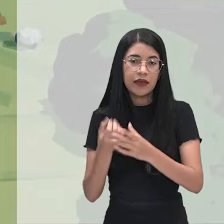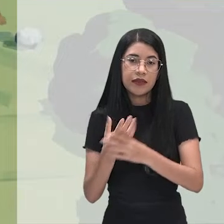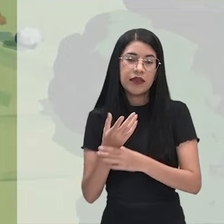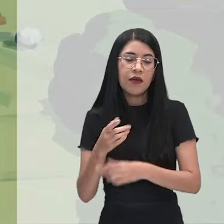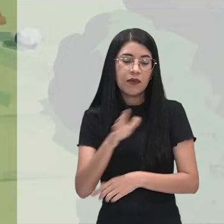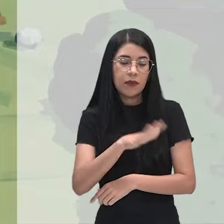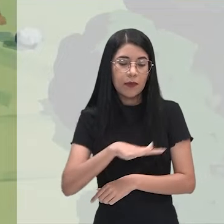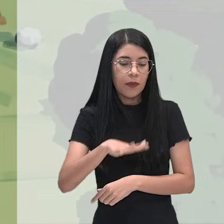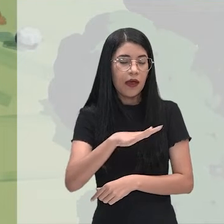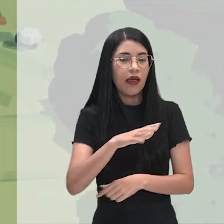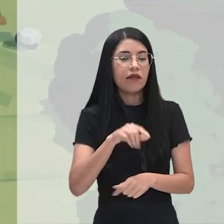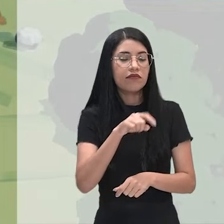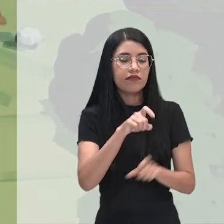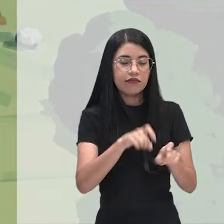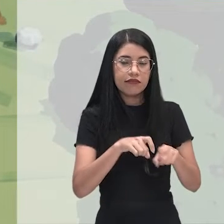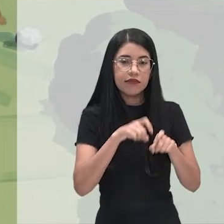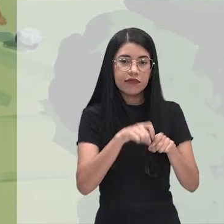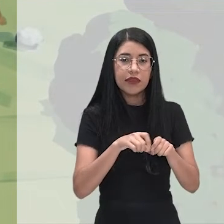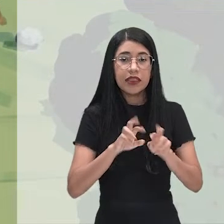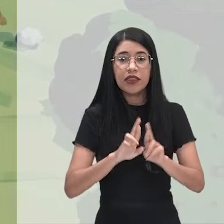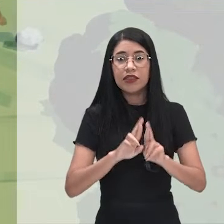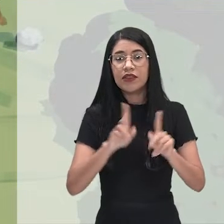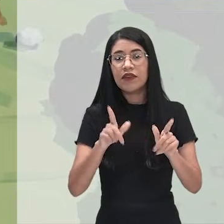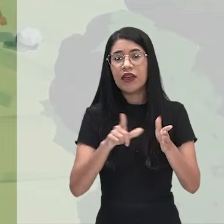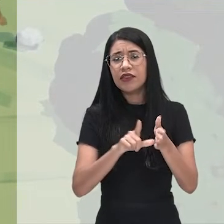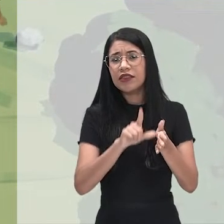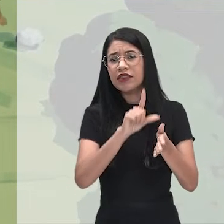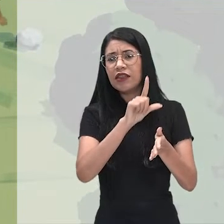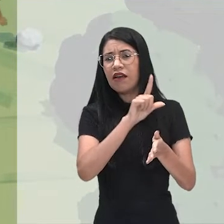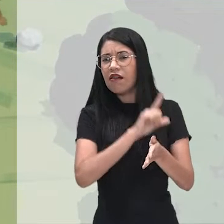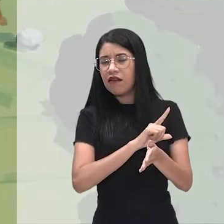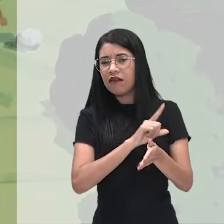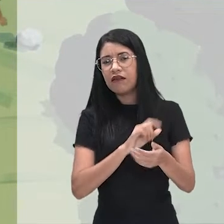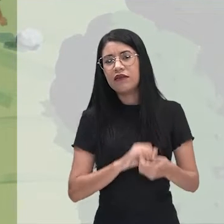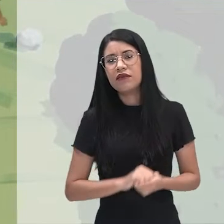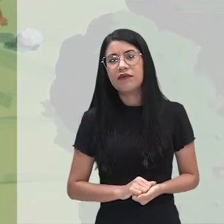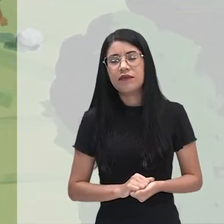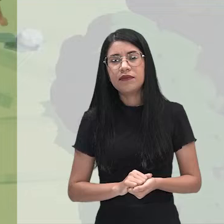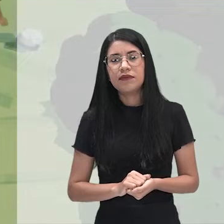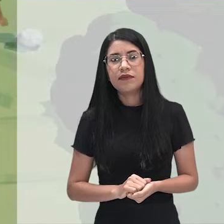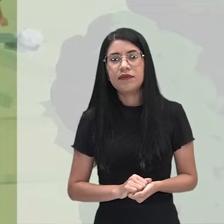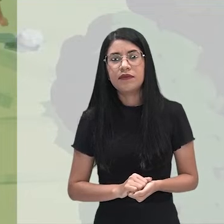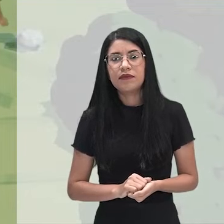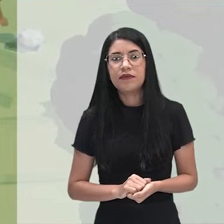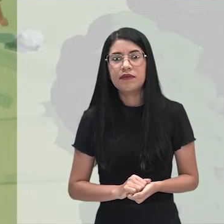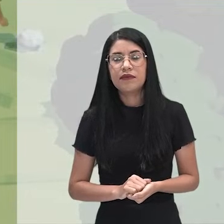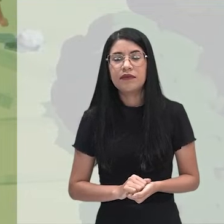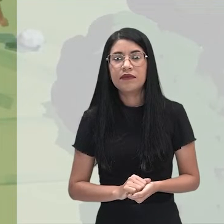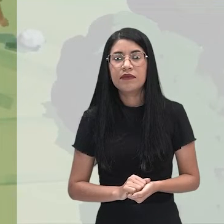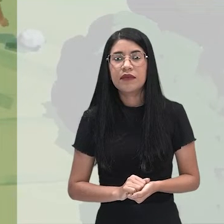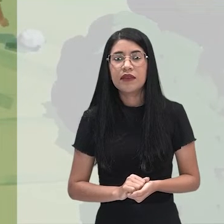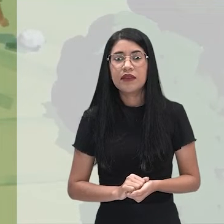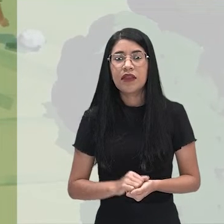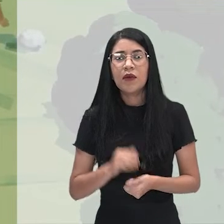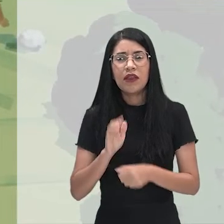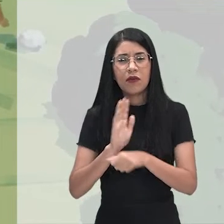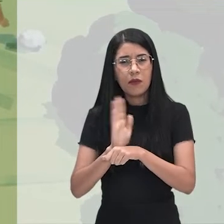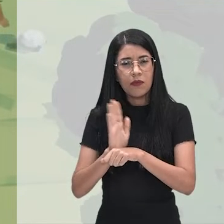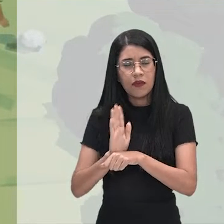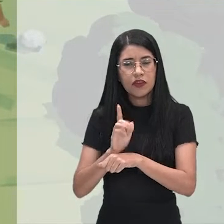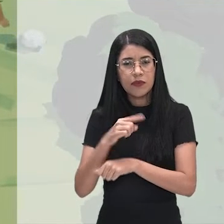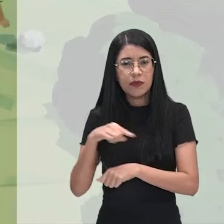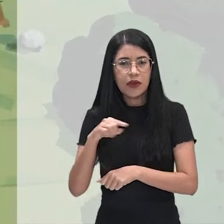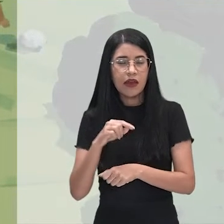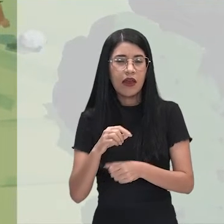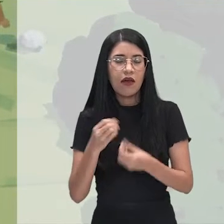nesse primeiro momento, ele vai realizar as primeiras intervenções ali nessa natureza, derrubando uma árvore, construindo